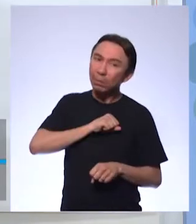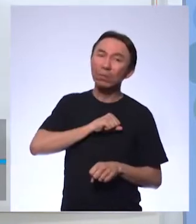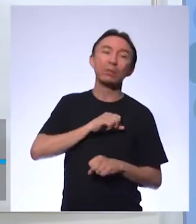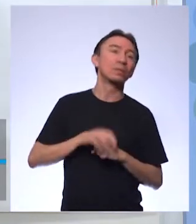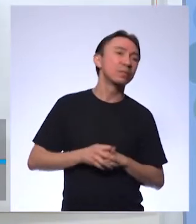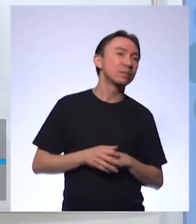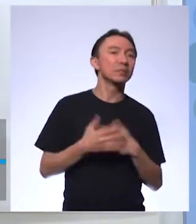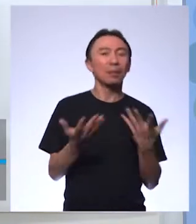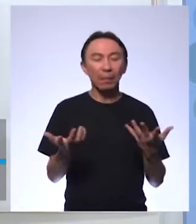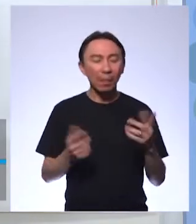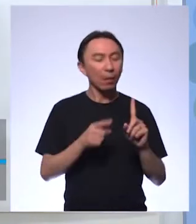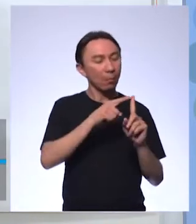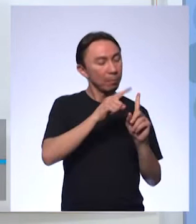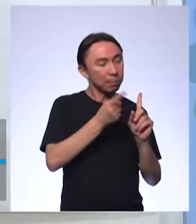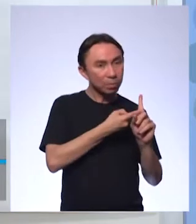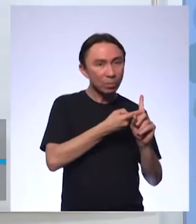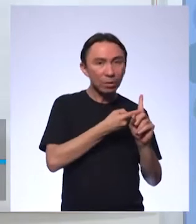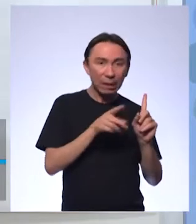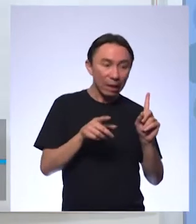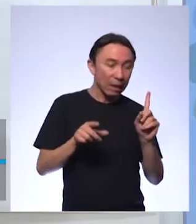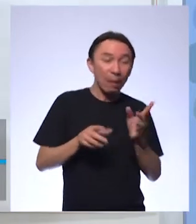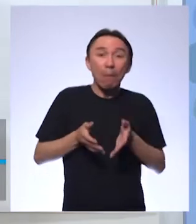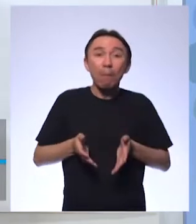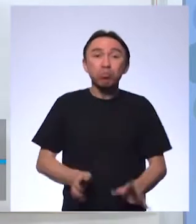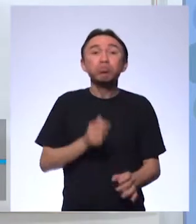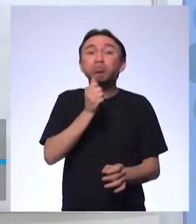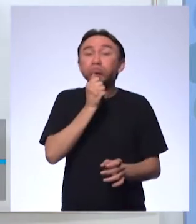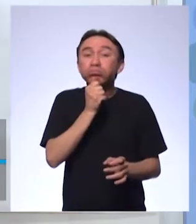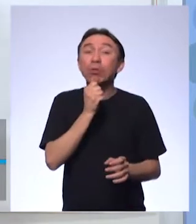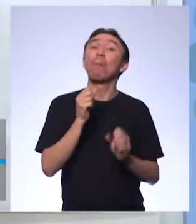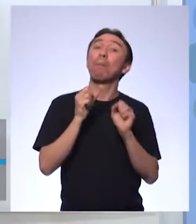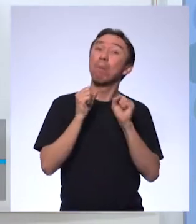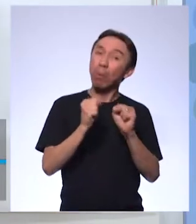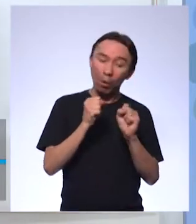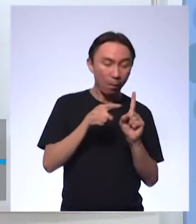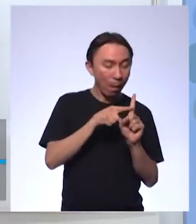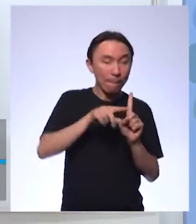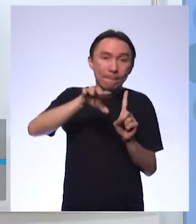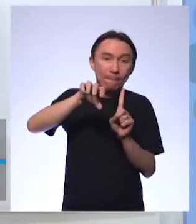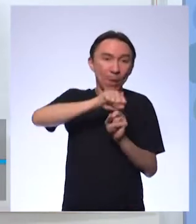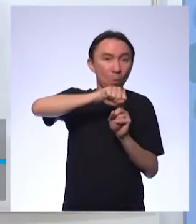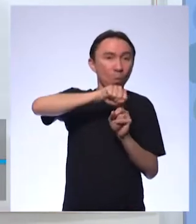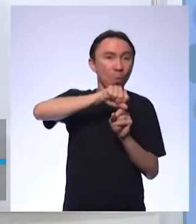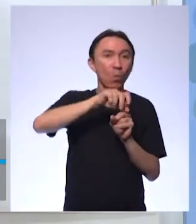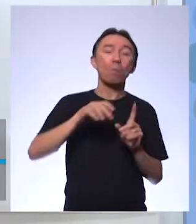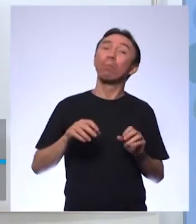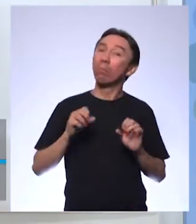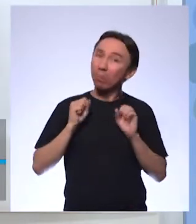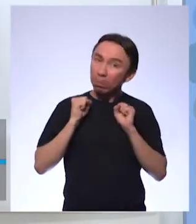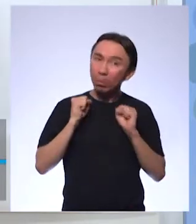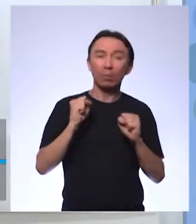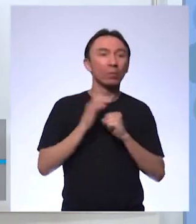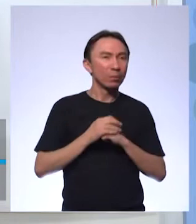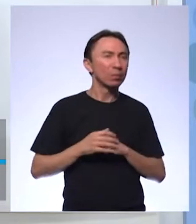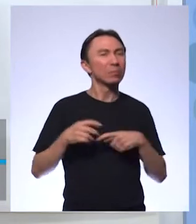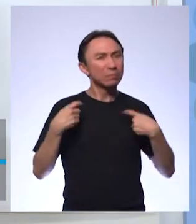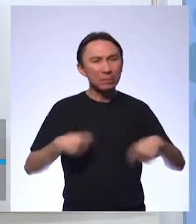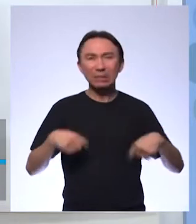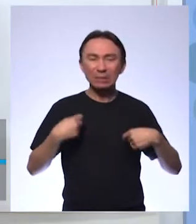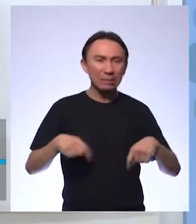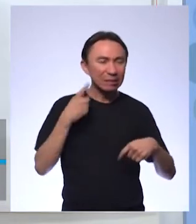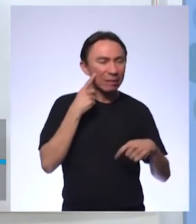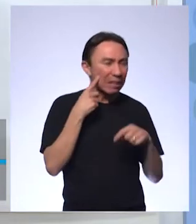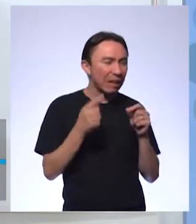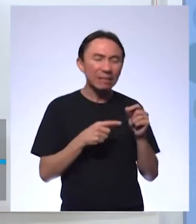acontecer contágio, por isso que quando vai fazer os exames lá para começar um pré-natal, faz exame de HIV, faz exame